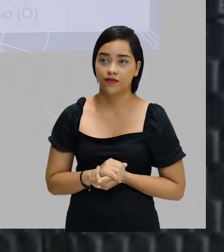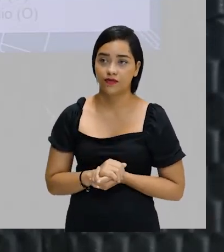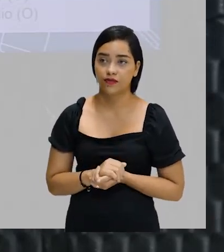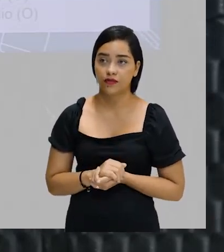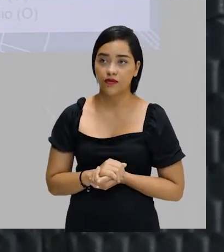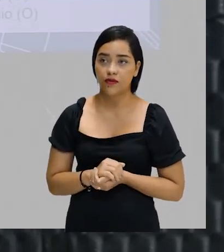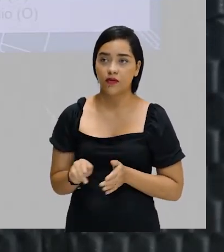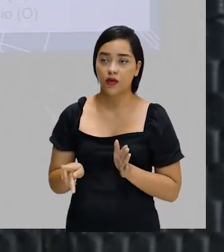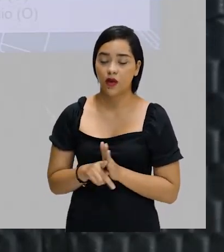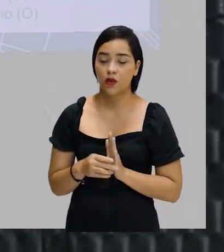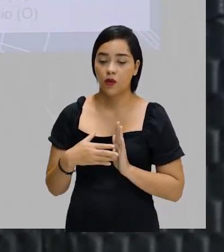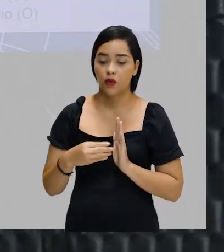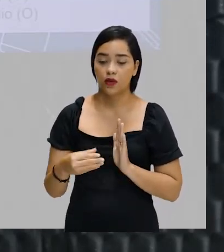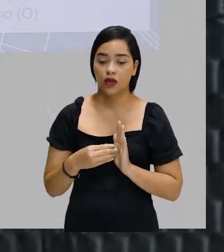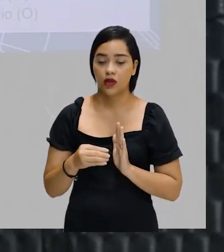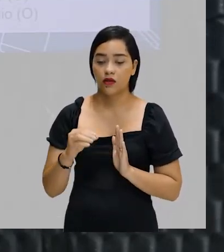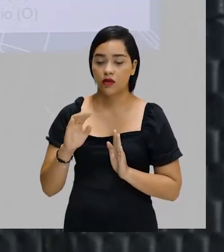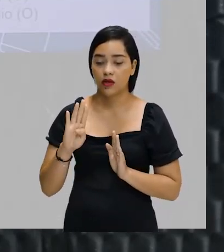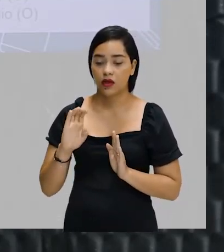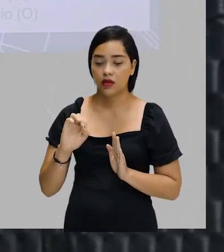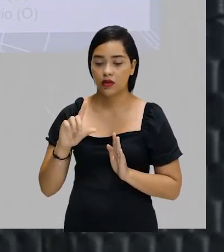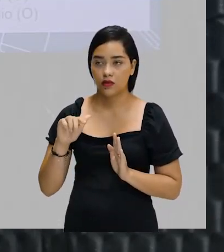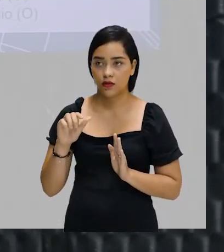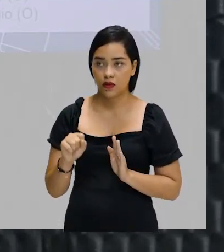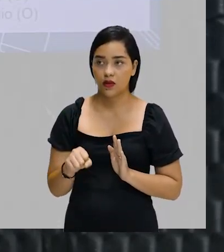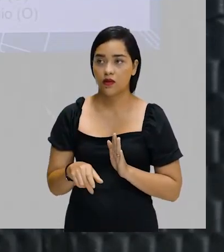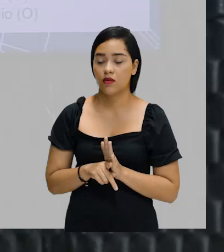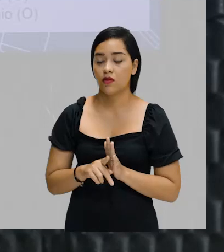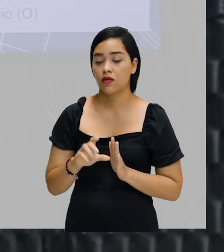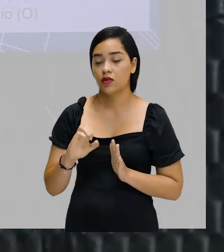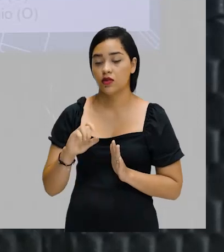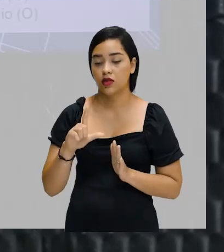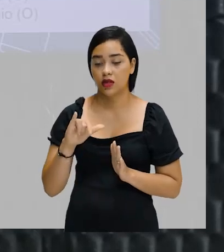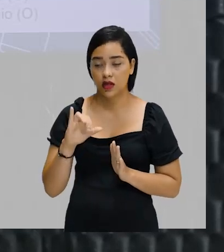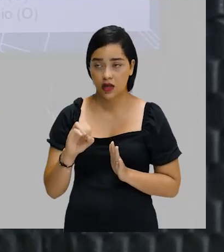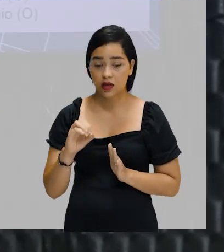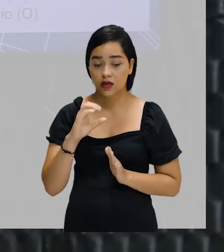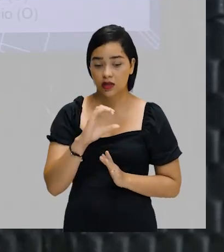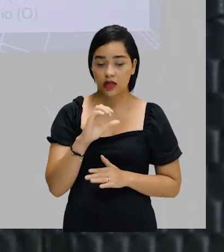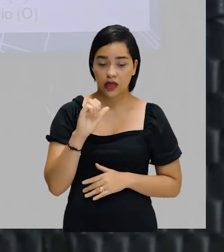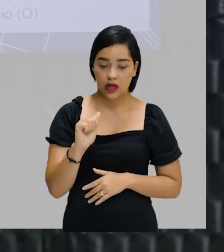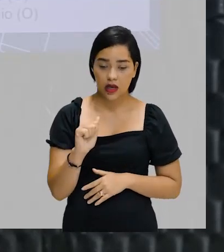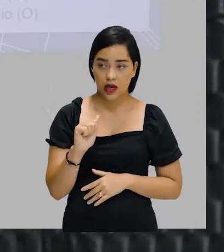por meio do modelo das bolas, o carbonato de cálcio,